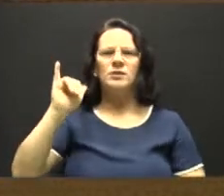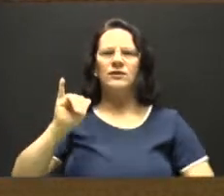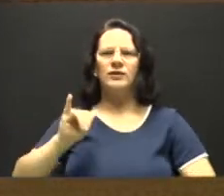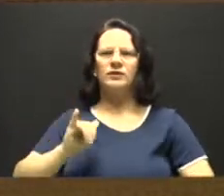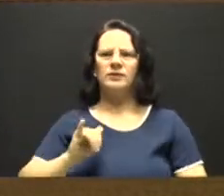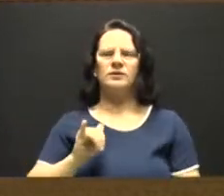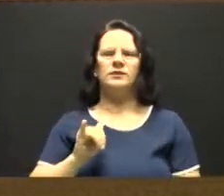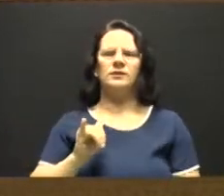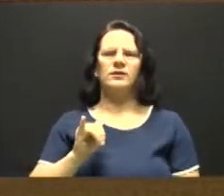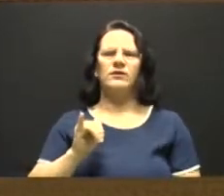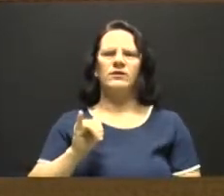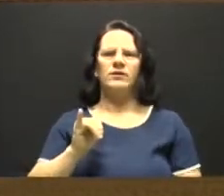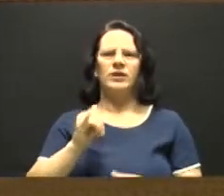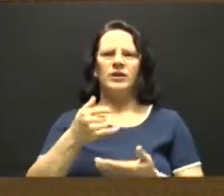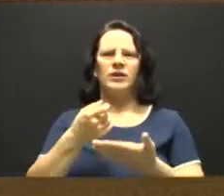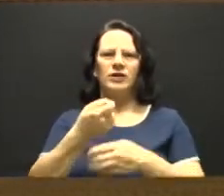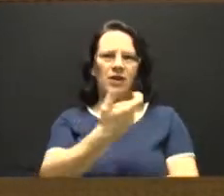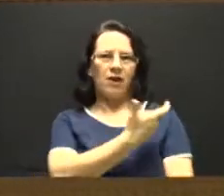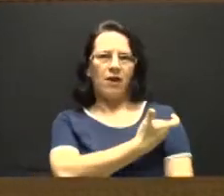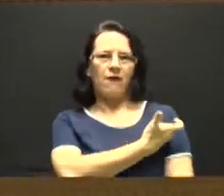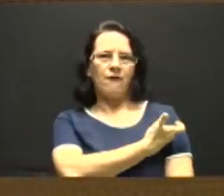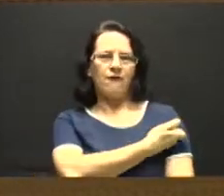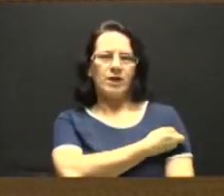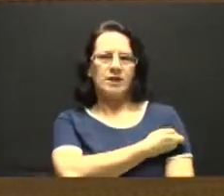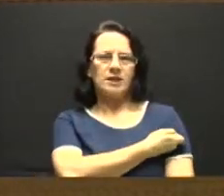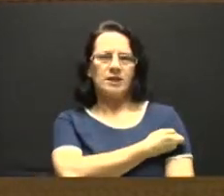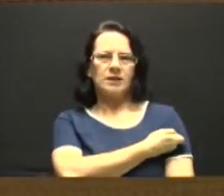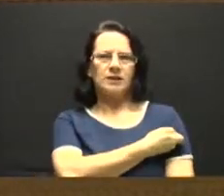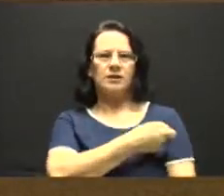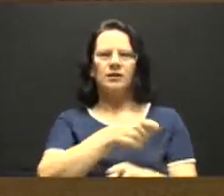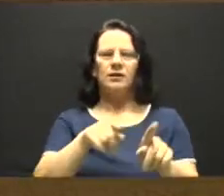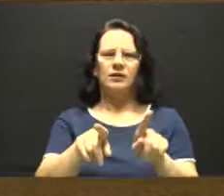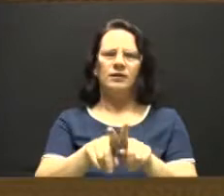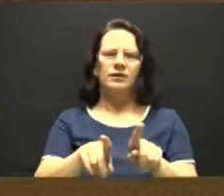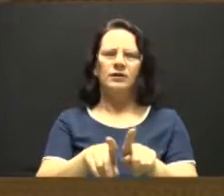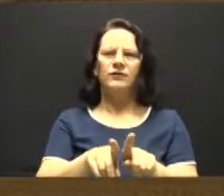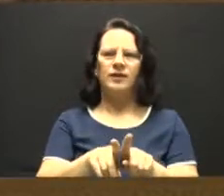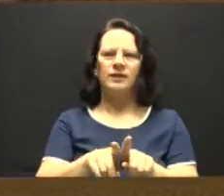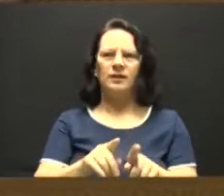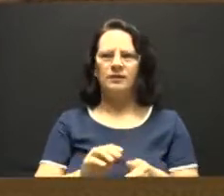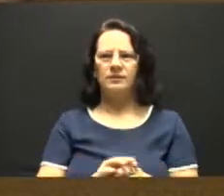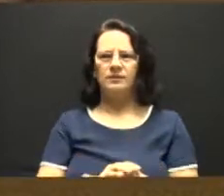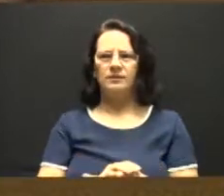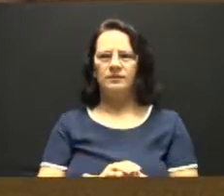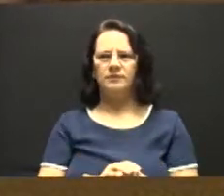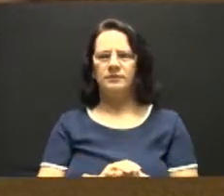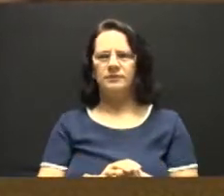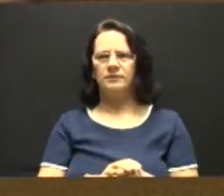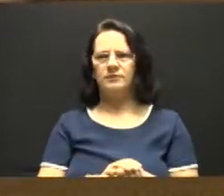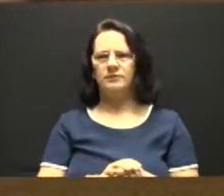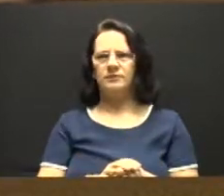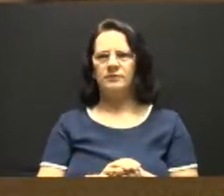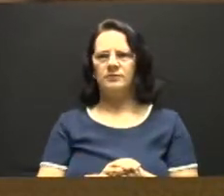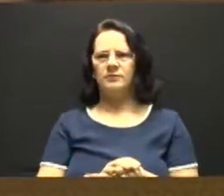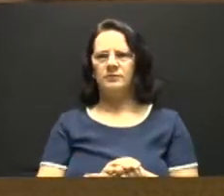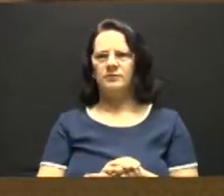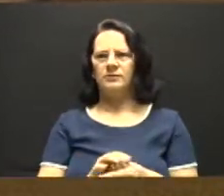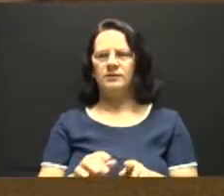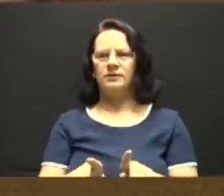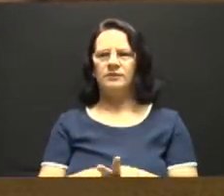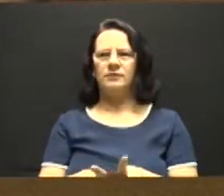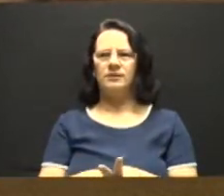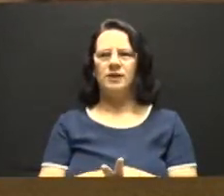as terapias que possibilitam a longevidade até um problema hoje em dia longevidade